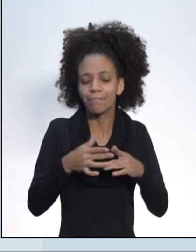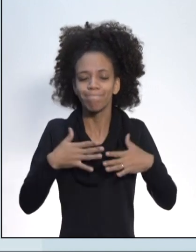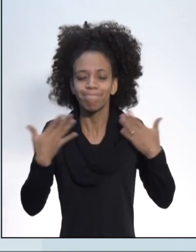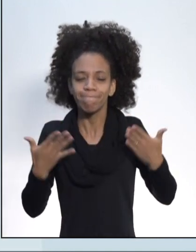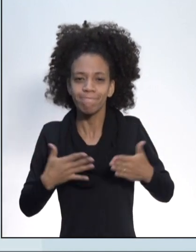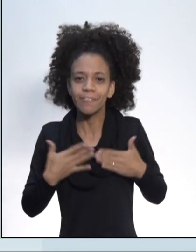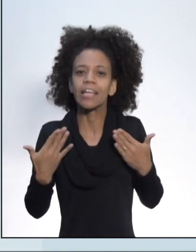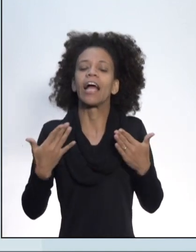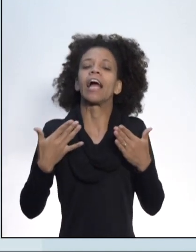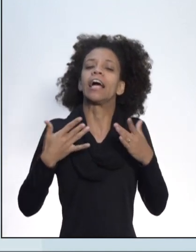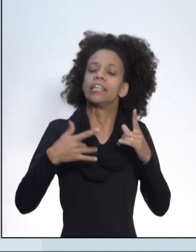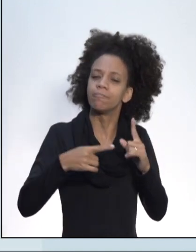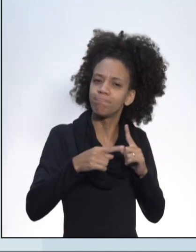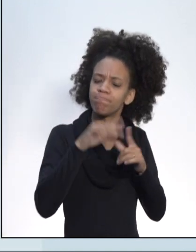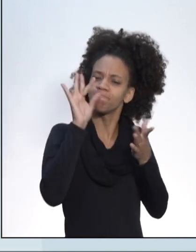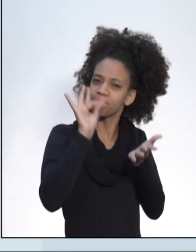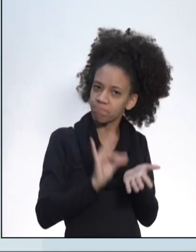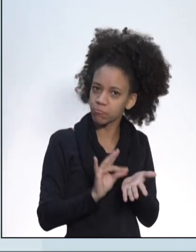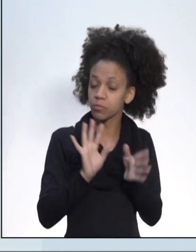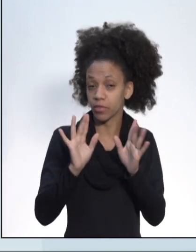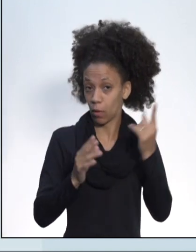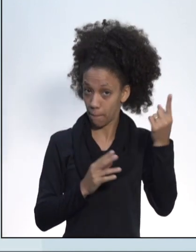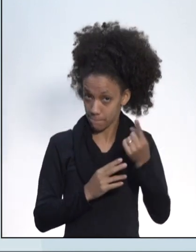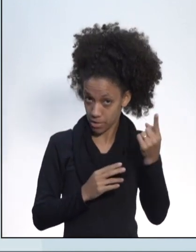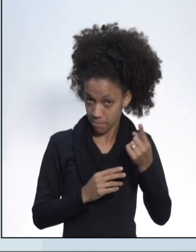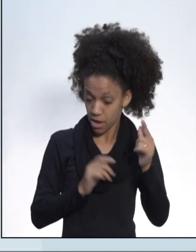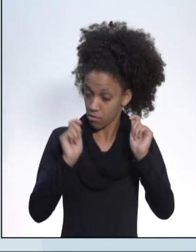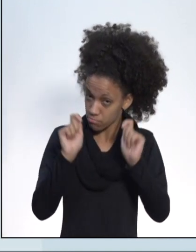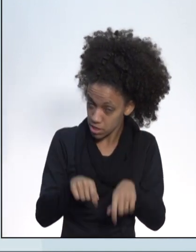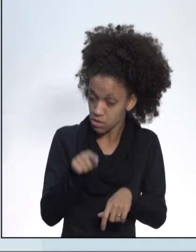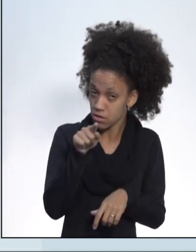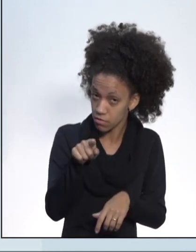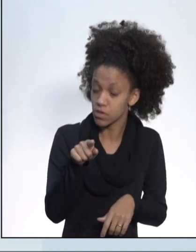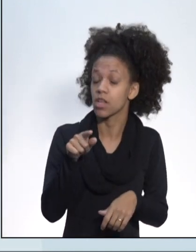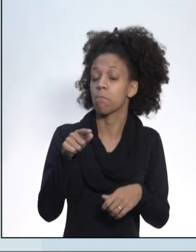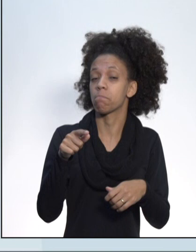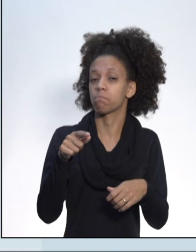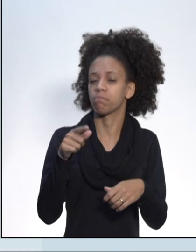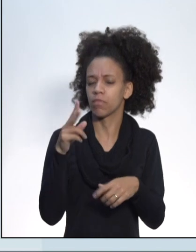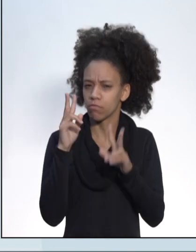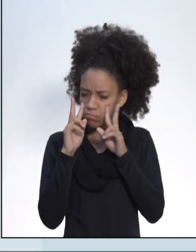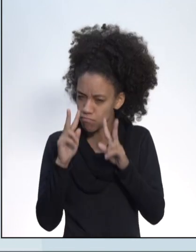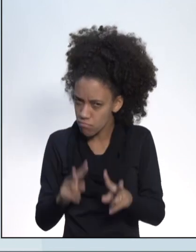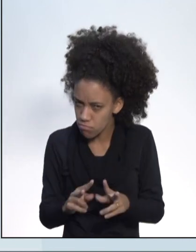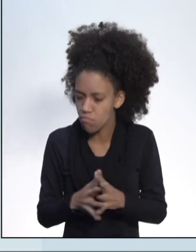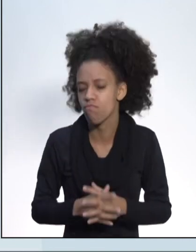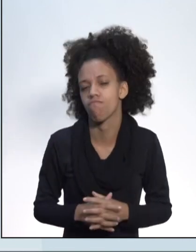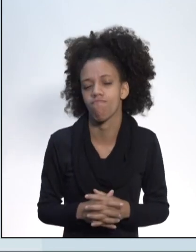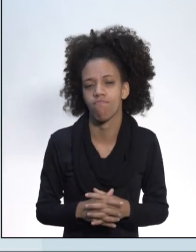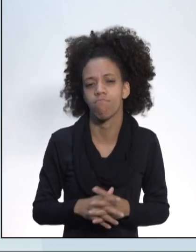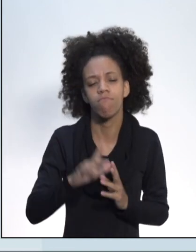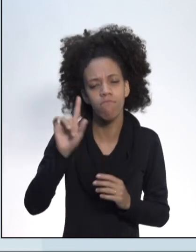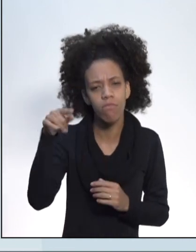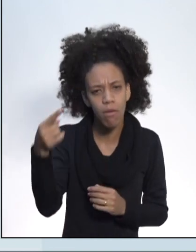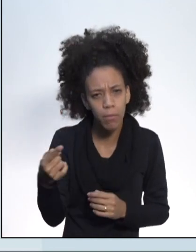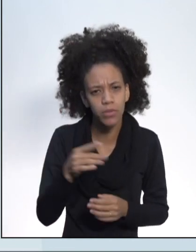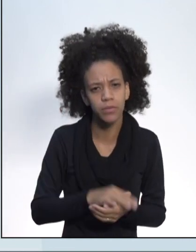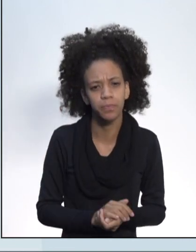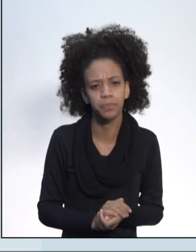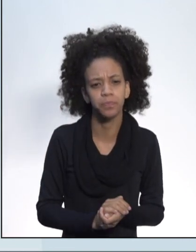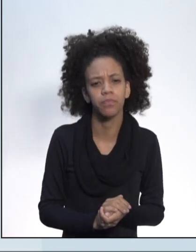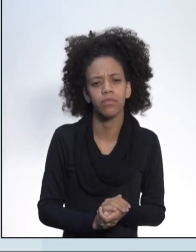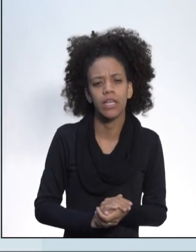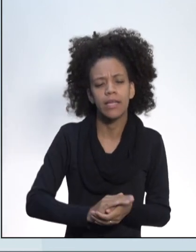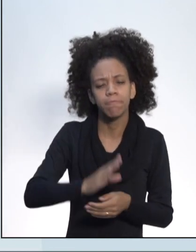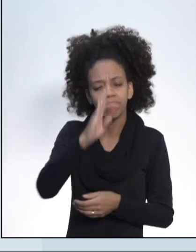e afirmativa. Então, essa é a primeira competência que a gente vai olhar. Depois,